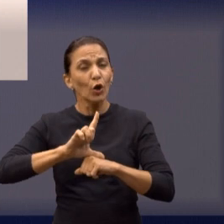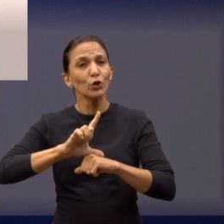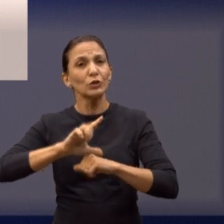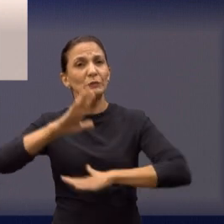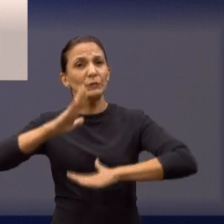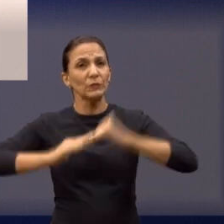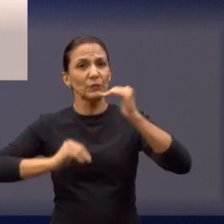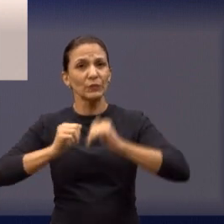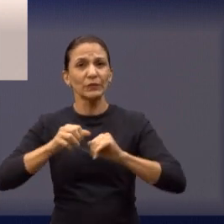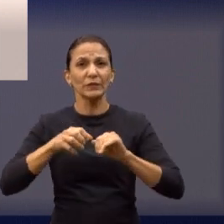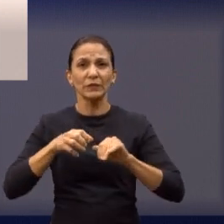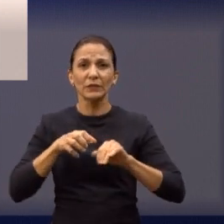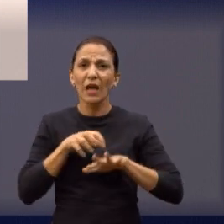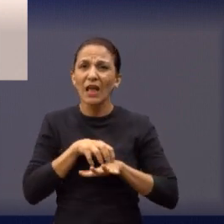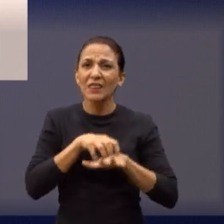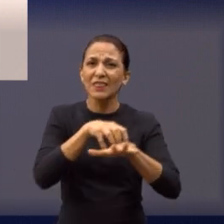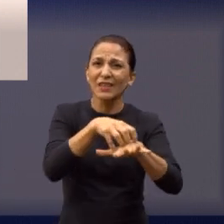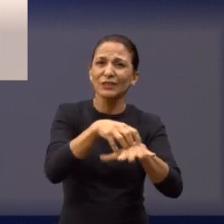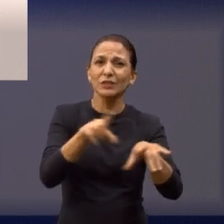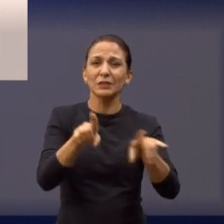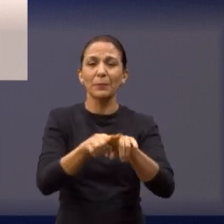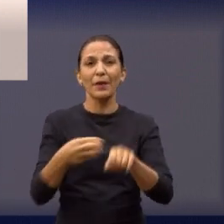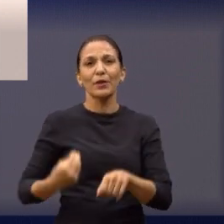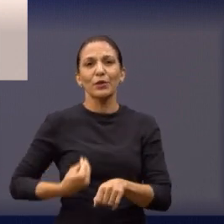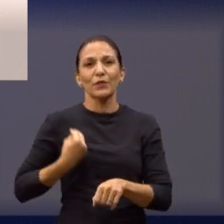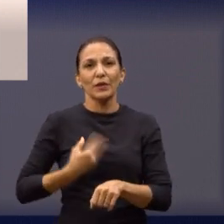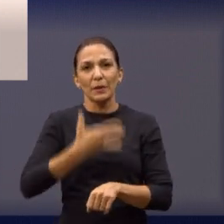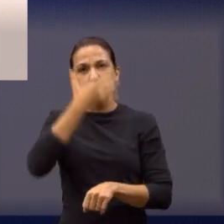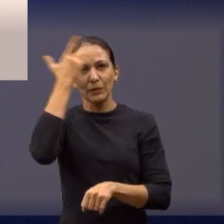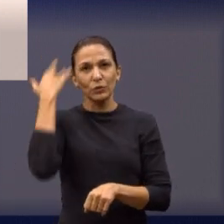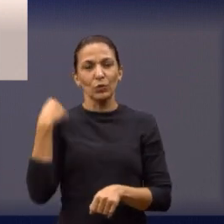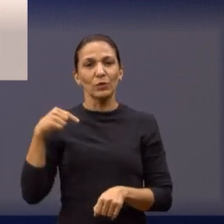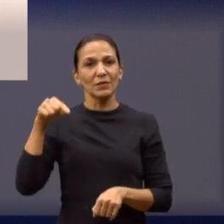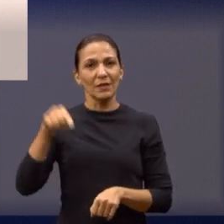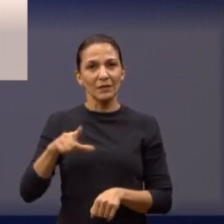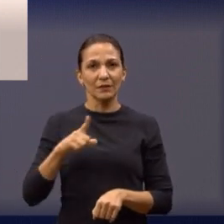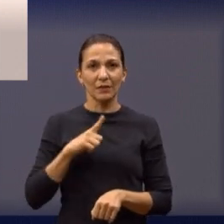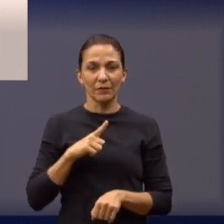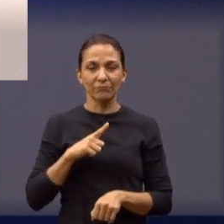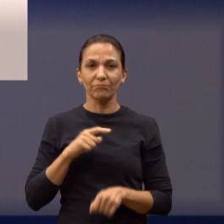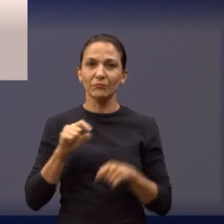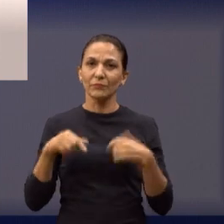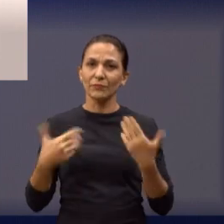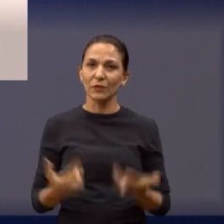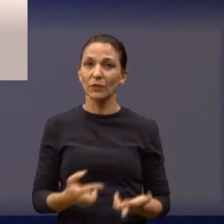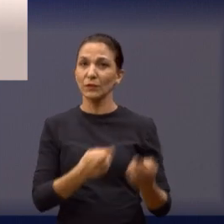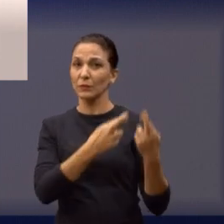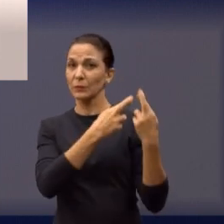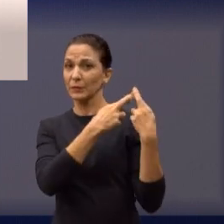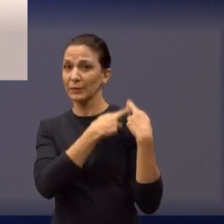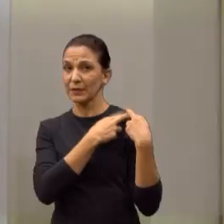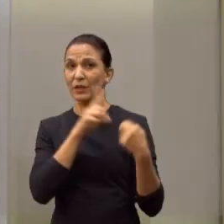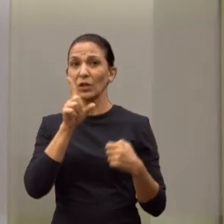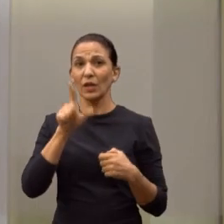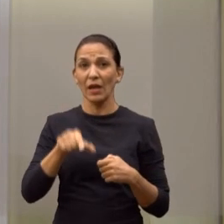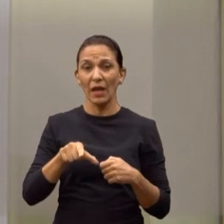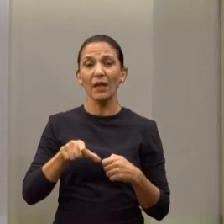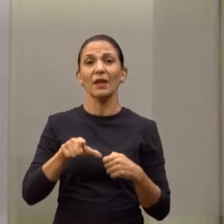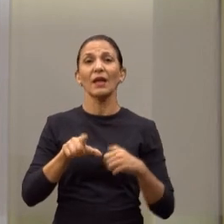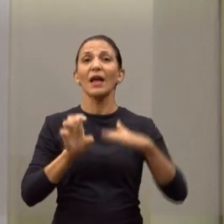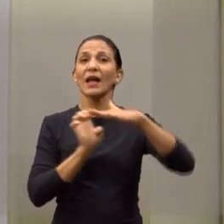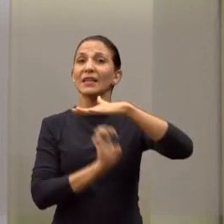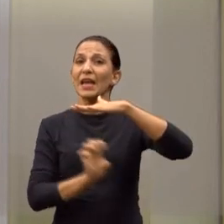o trânsito local e a vida dos moradores também e deixar claro também que a responsabilidade é da